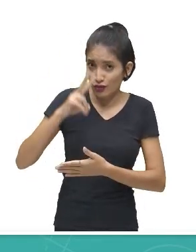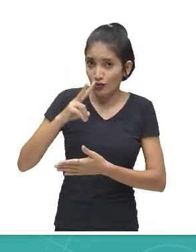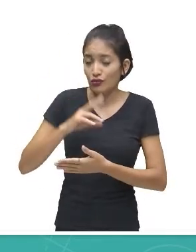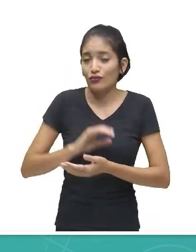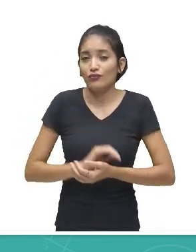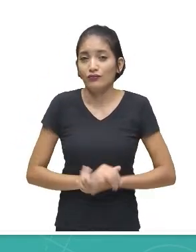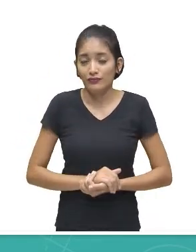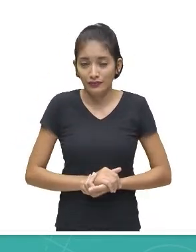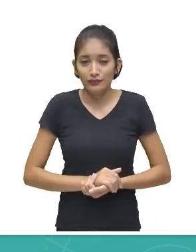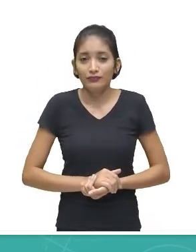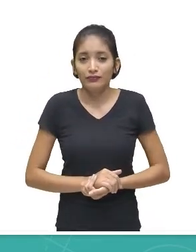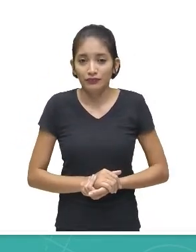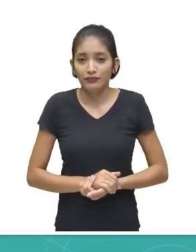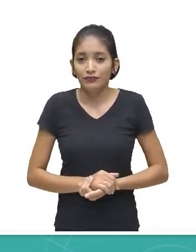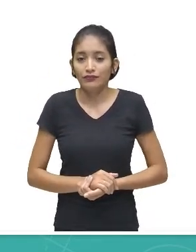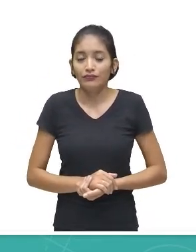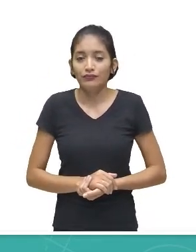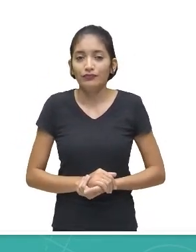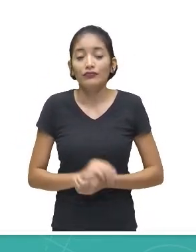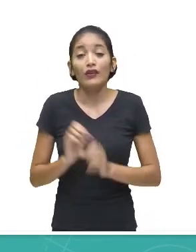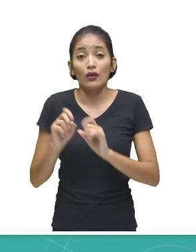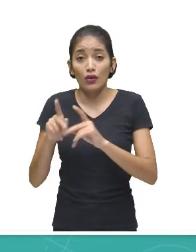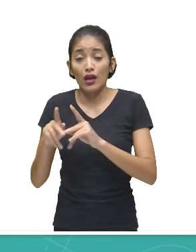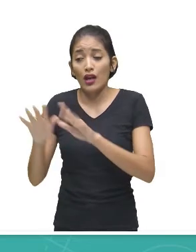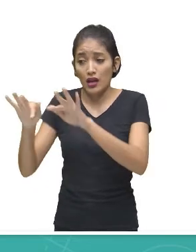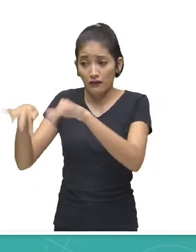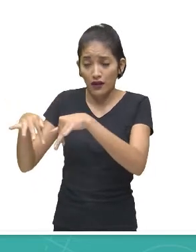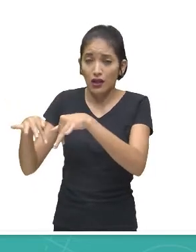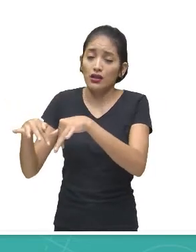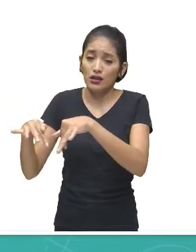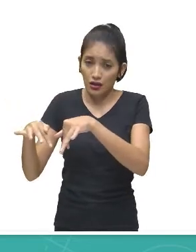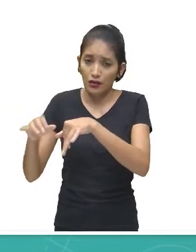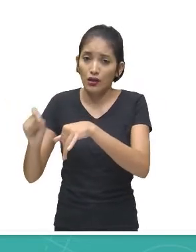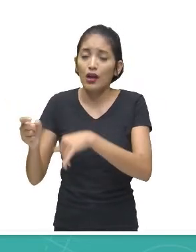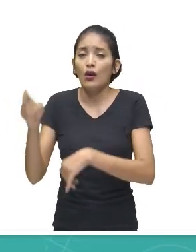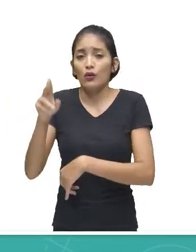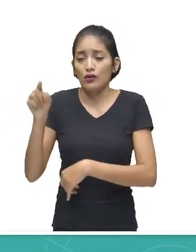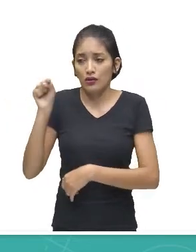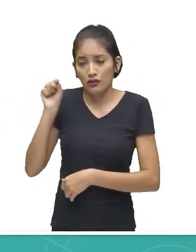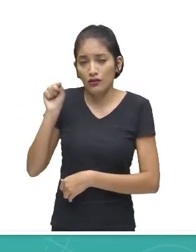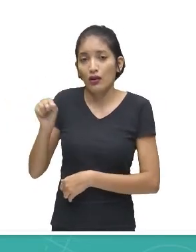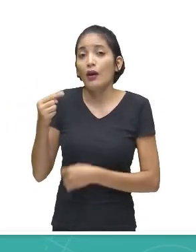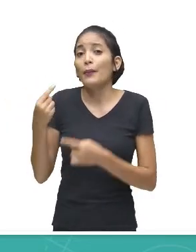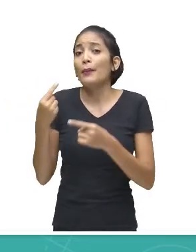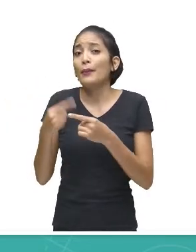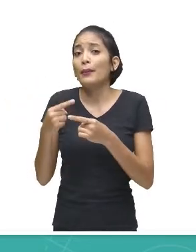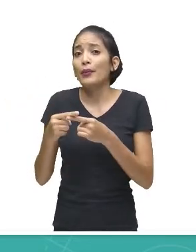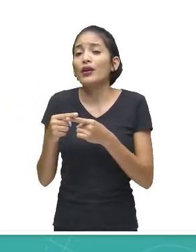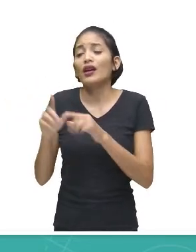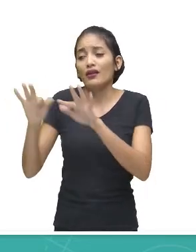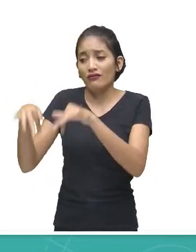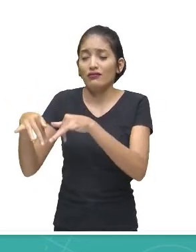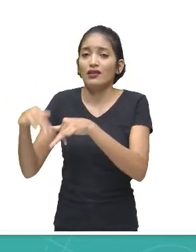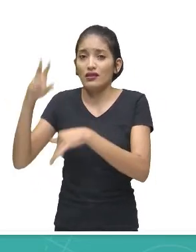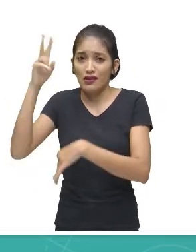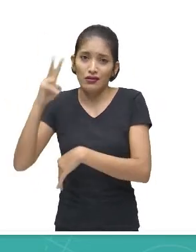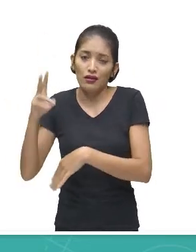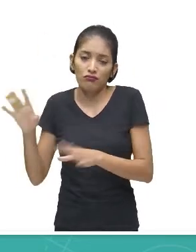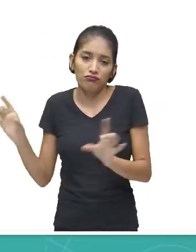2 pontos, ok? E aí ele encerra, utiliza o ponto final aqui, porque ele encerra a história,